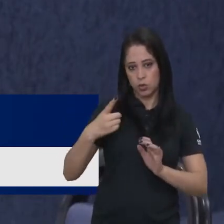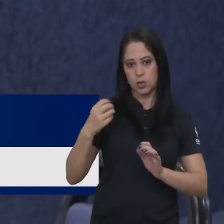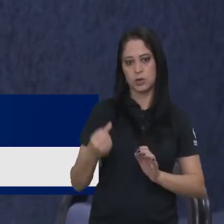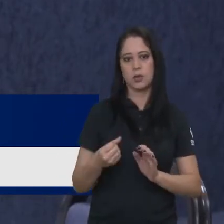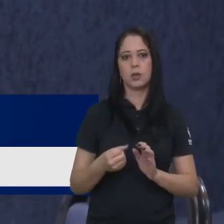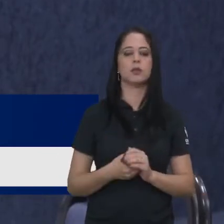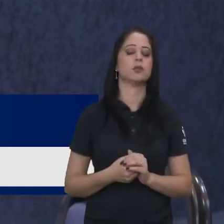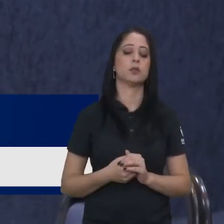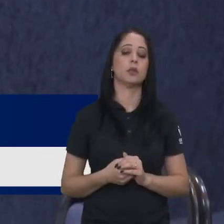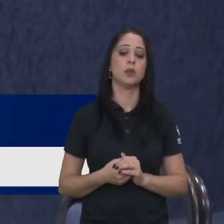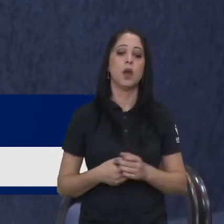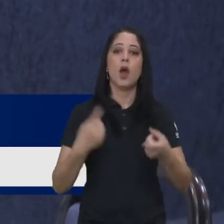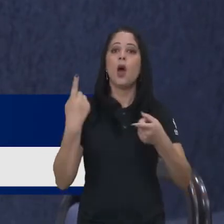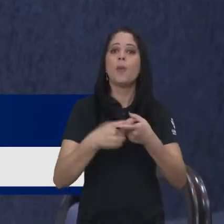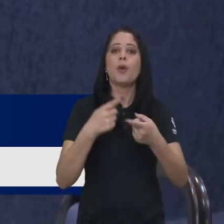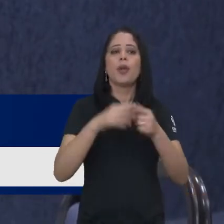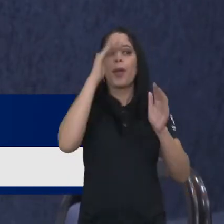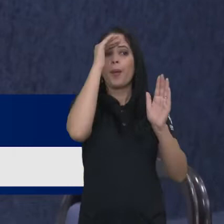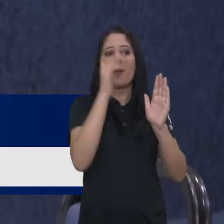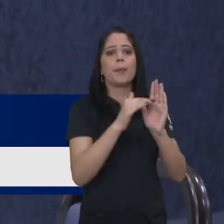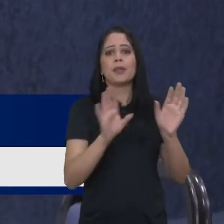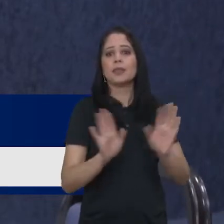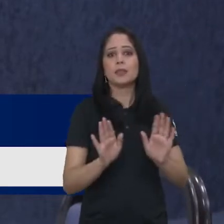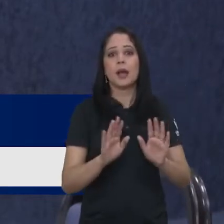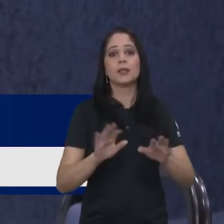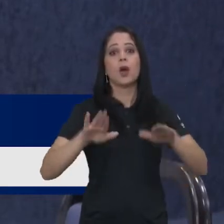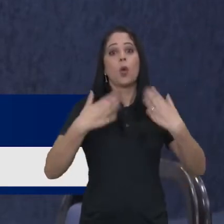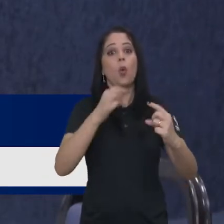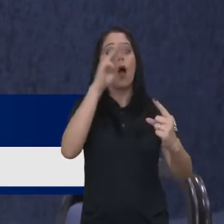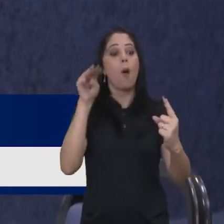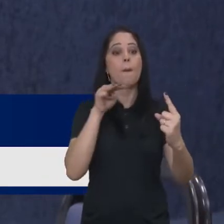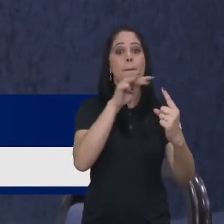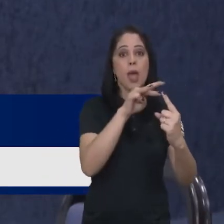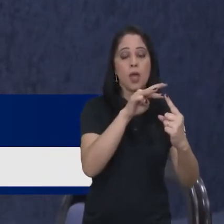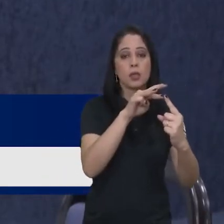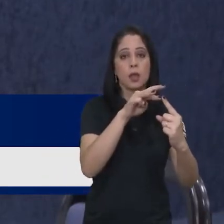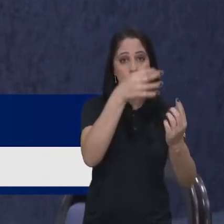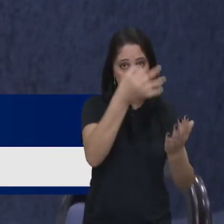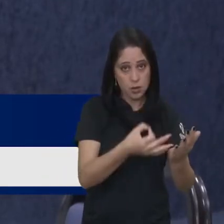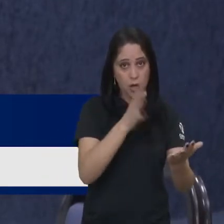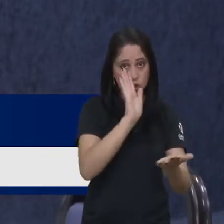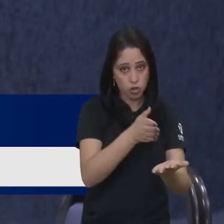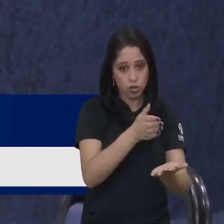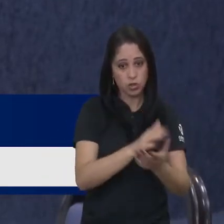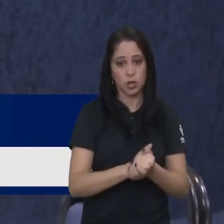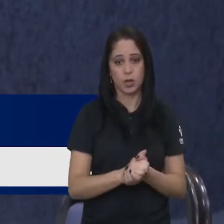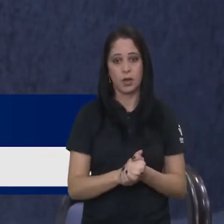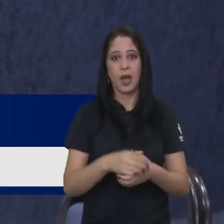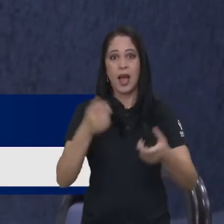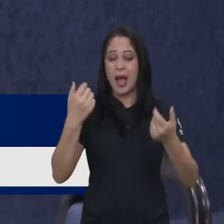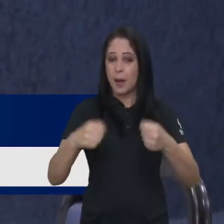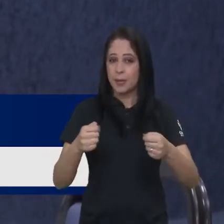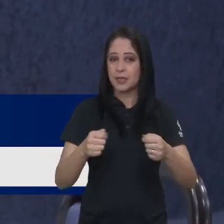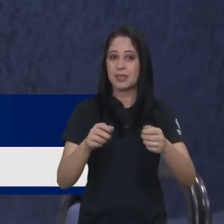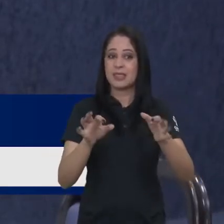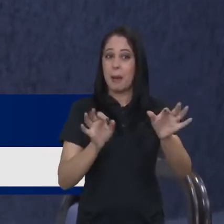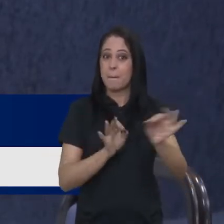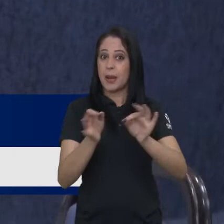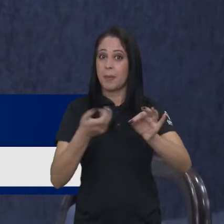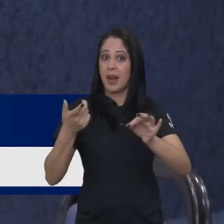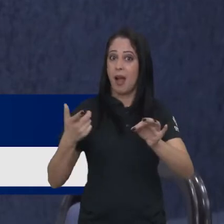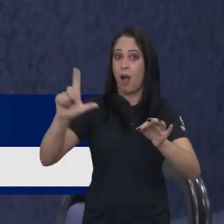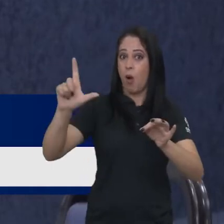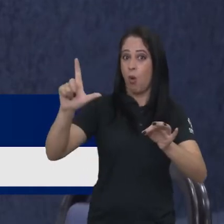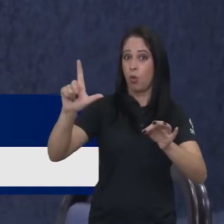o que falta para a consecução desse plano? As metas foram atingidas? É necessária a revisão desse plano ou a